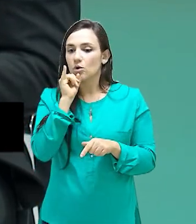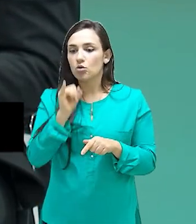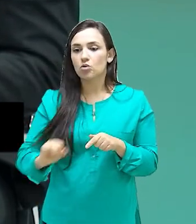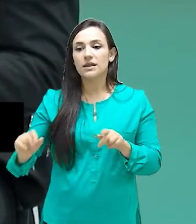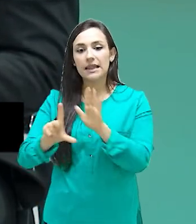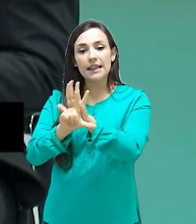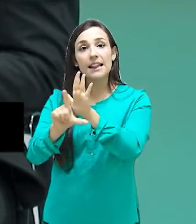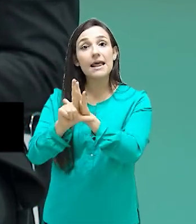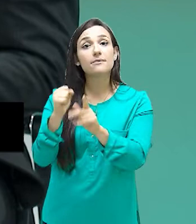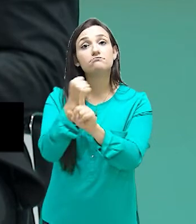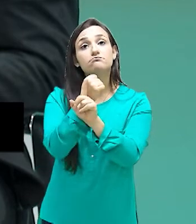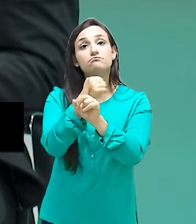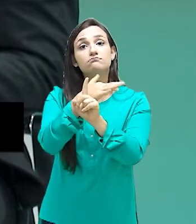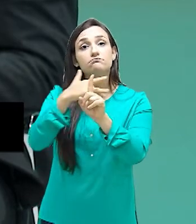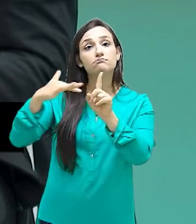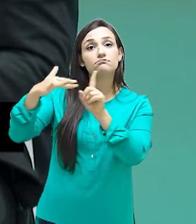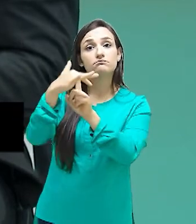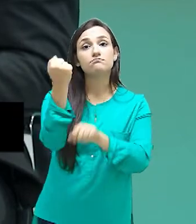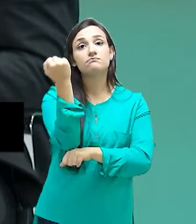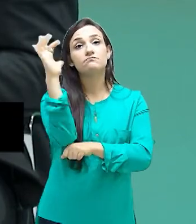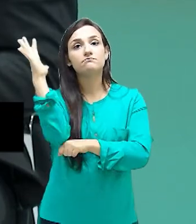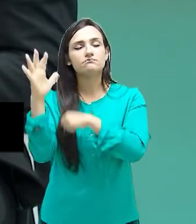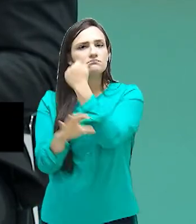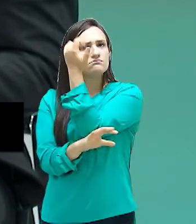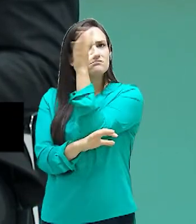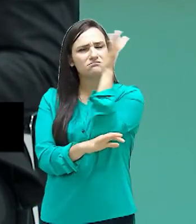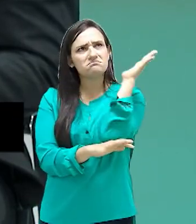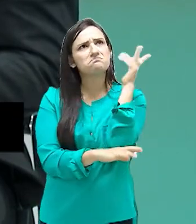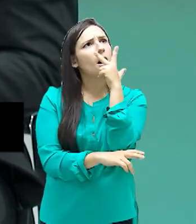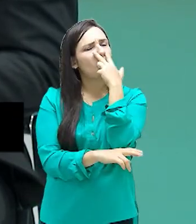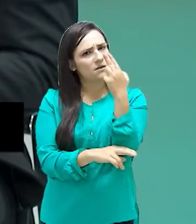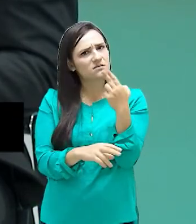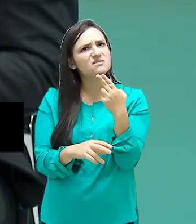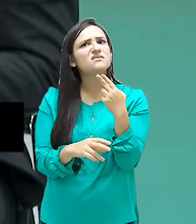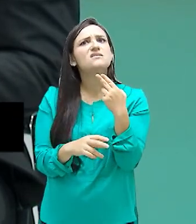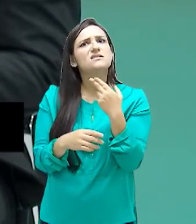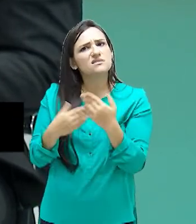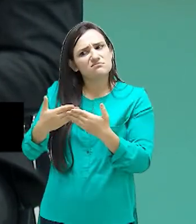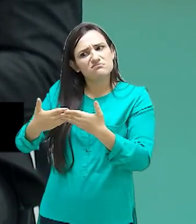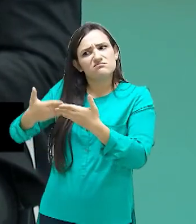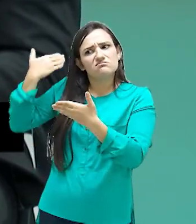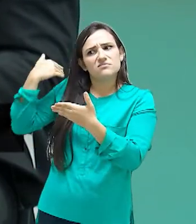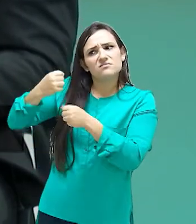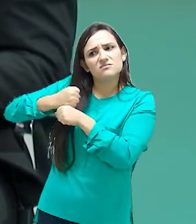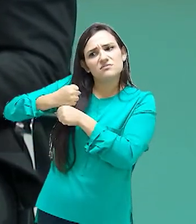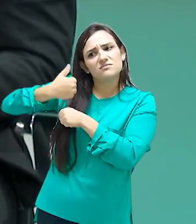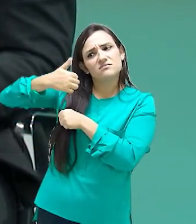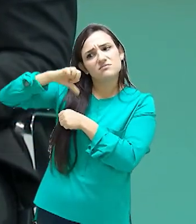crescendo nas últimas 3 décadas, o volume